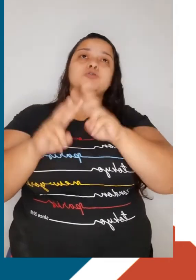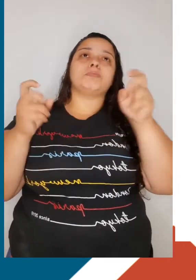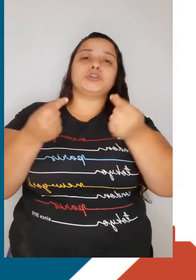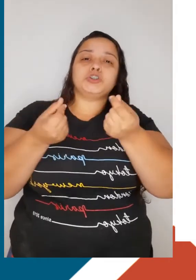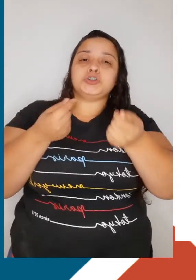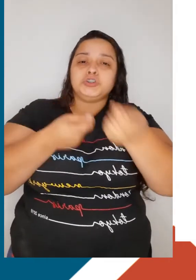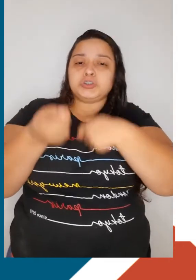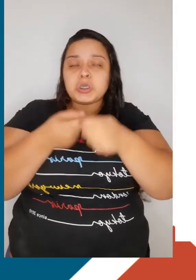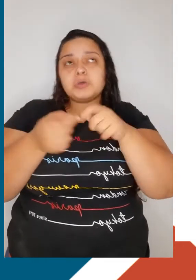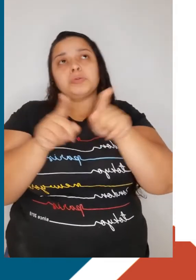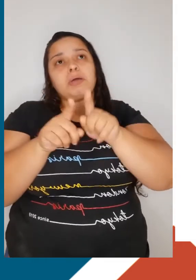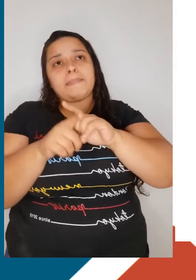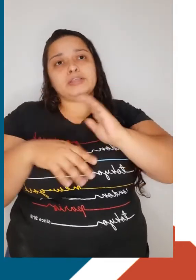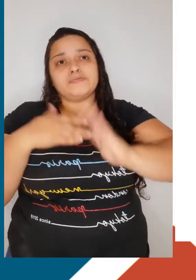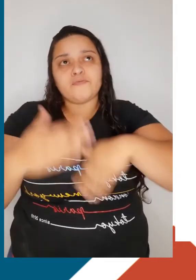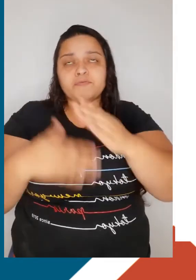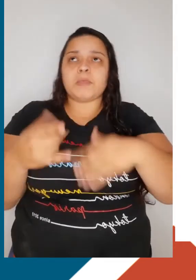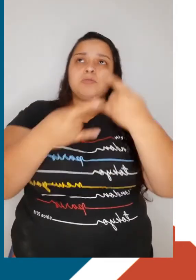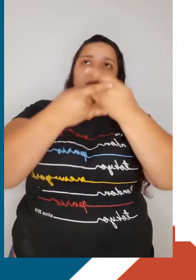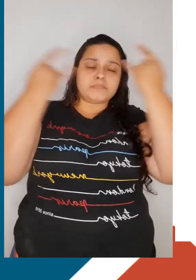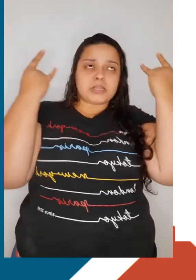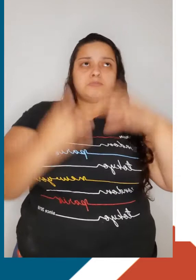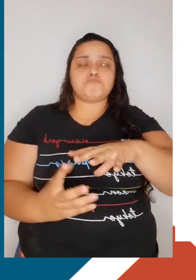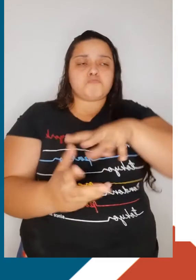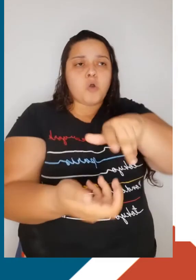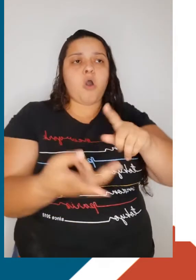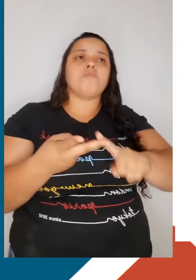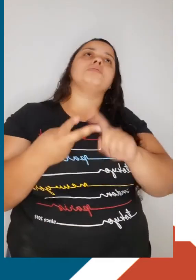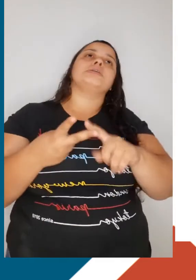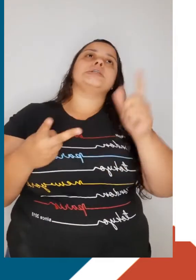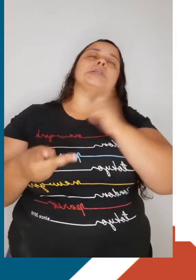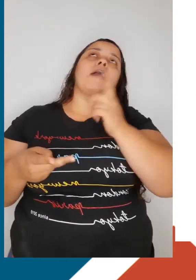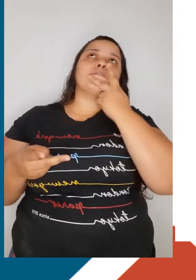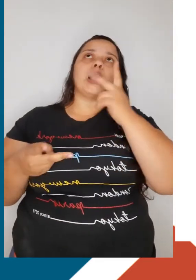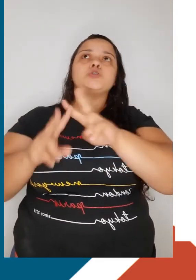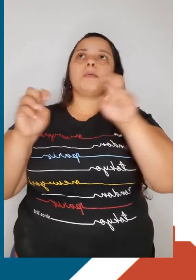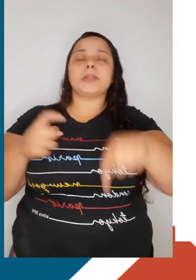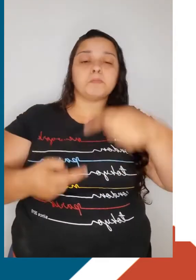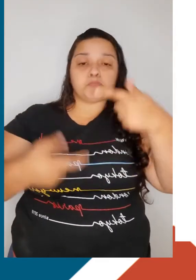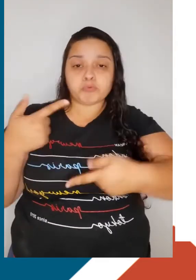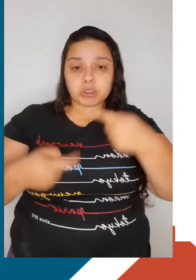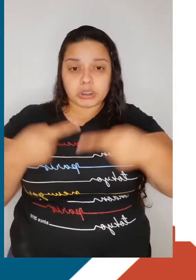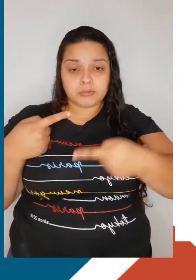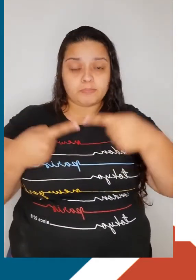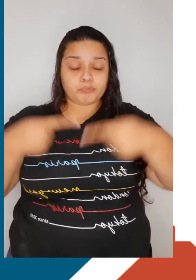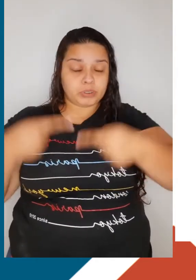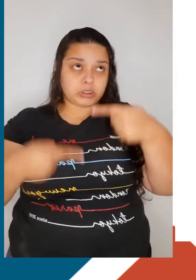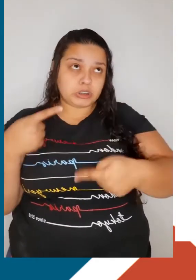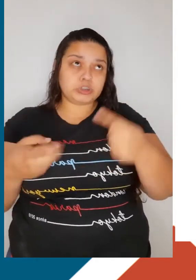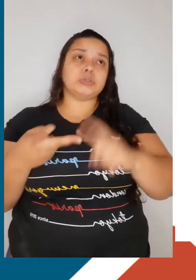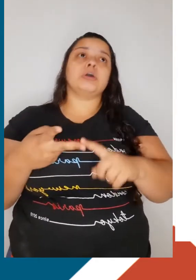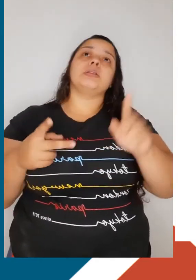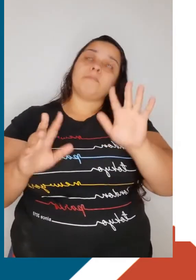natureza socioeconômica e a sua relação com o desenvolvimento do capitalismo global, enquanto as mais recentes destacam a natureza política,